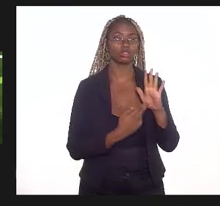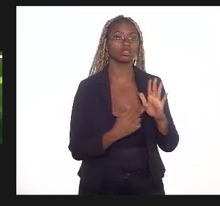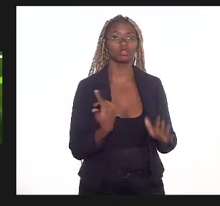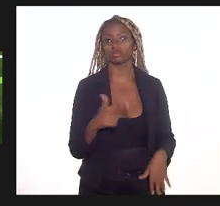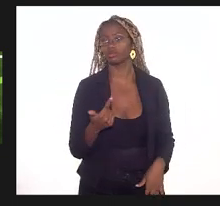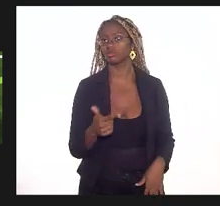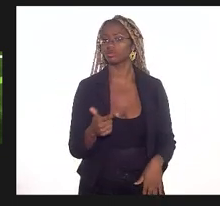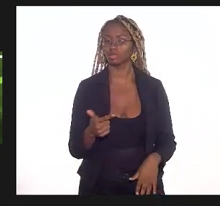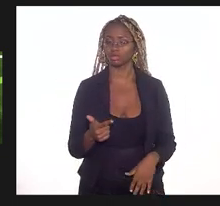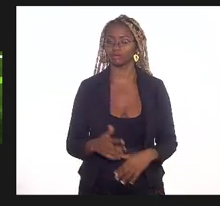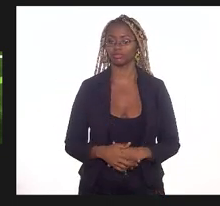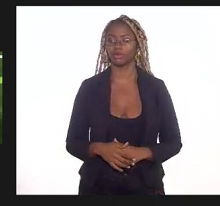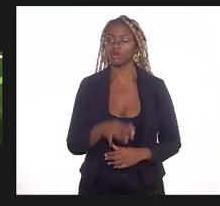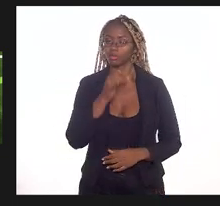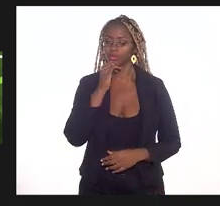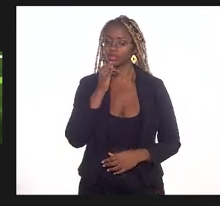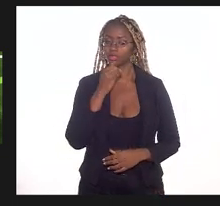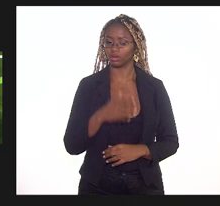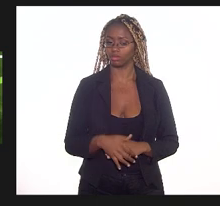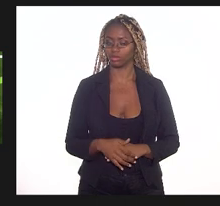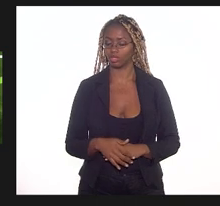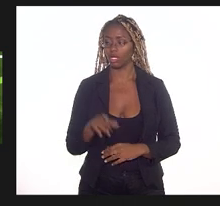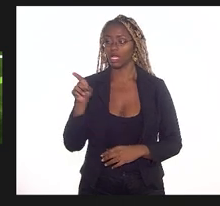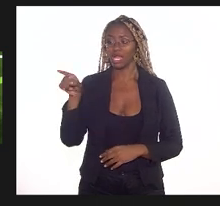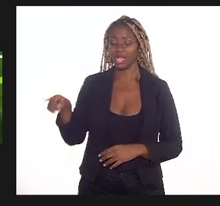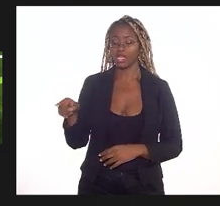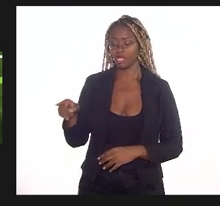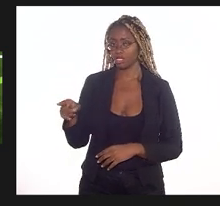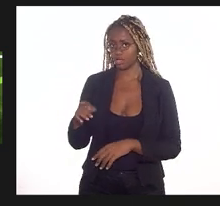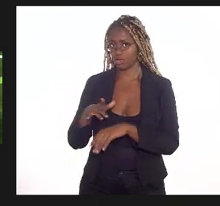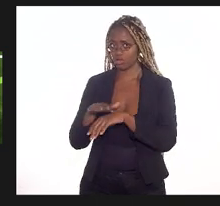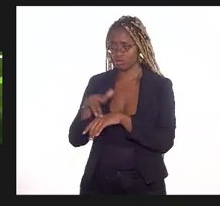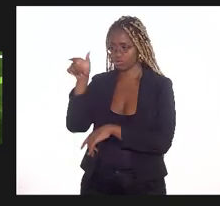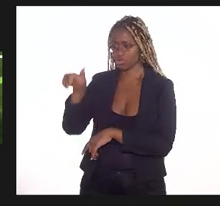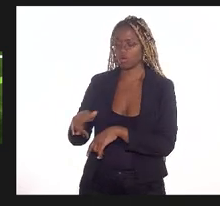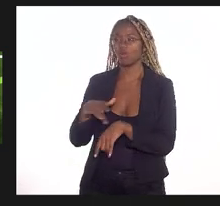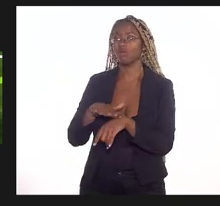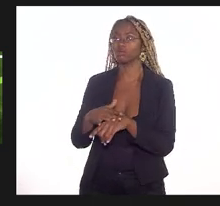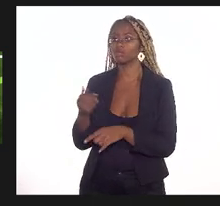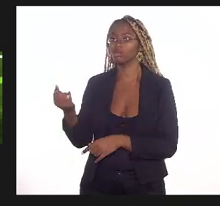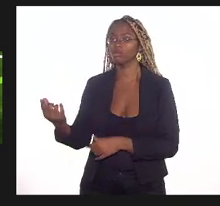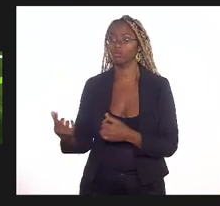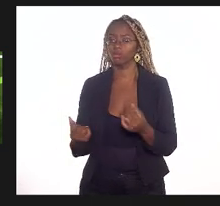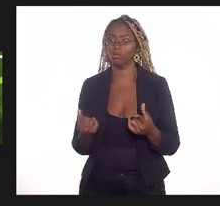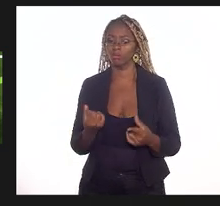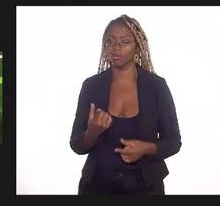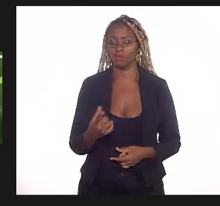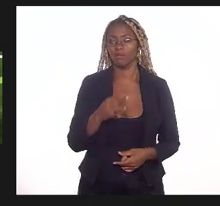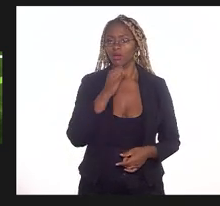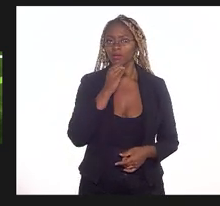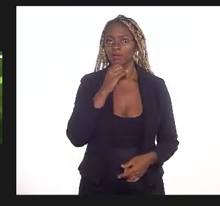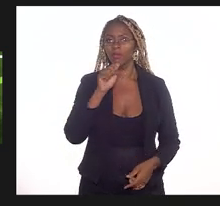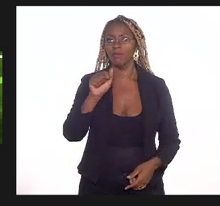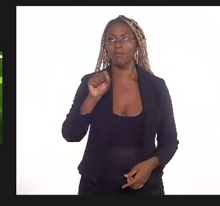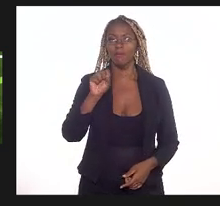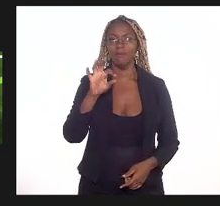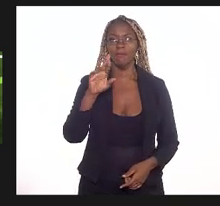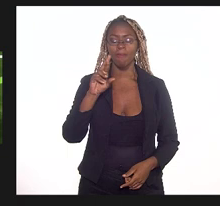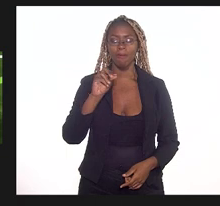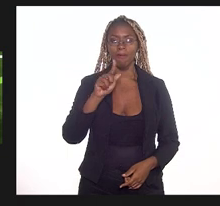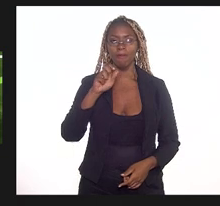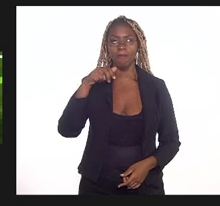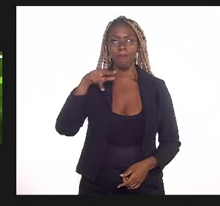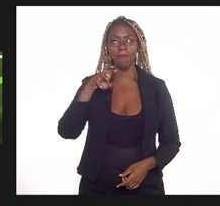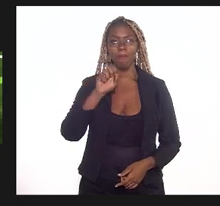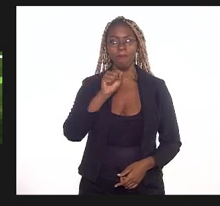raros. Se eu tenho, por exemplo, um paciente com doença rara, posso mencionar um paciente com osteogênese imperfeita, por exemplo. É um paciente